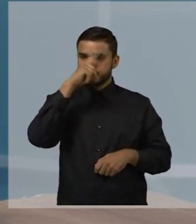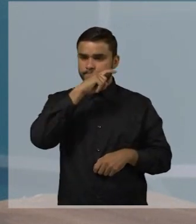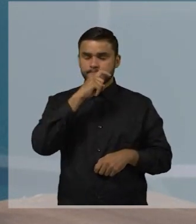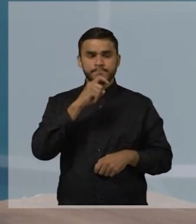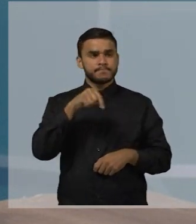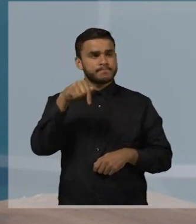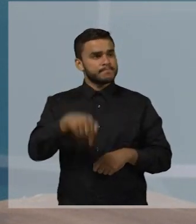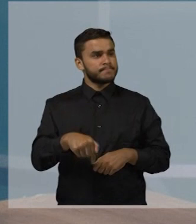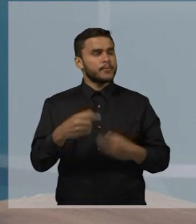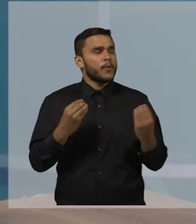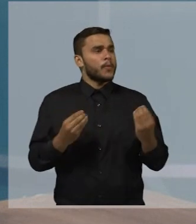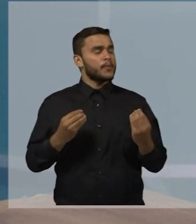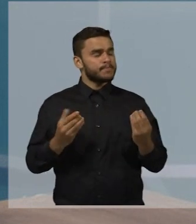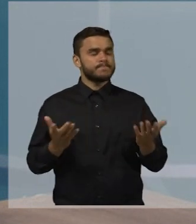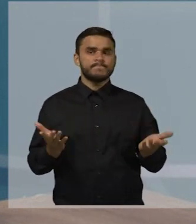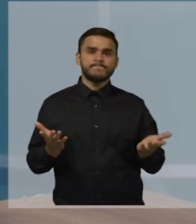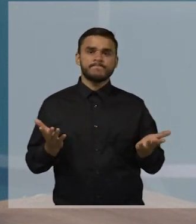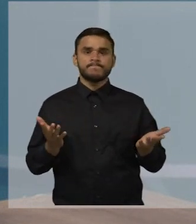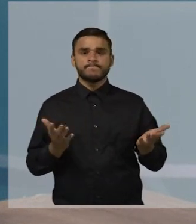nossa federação.